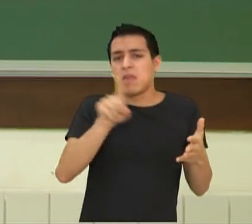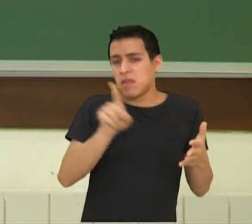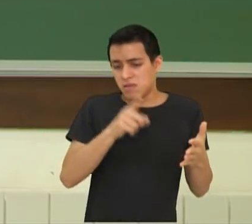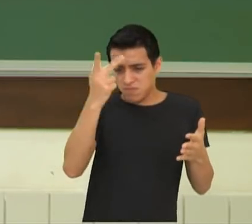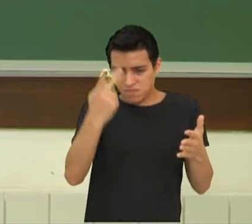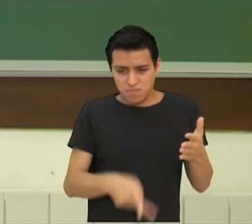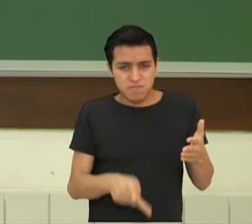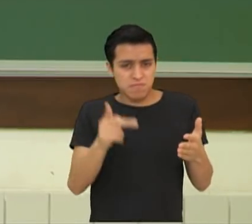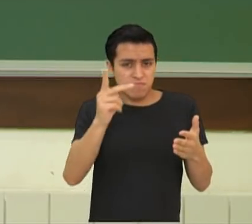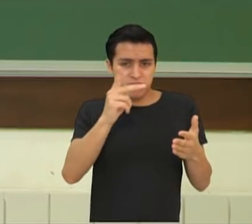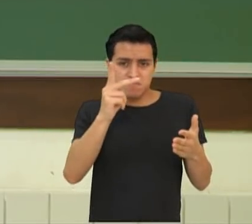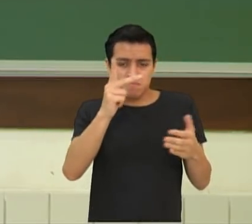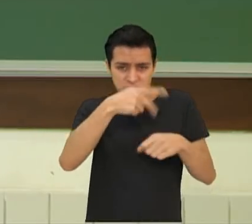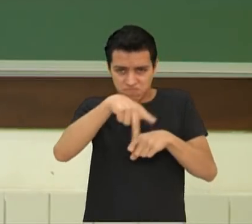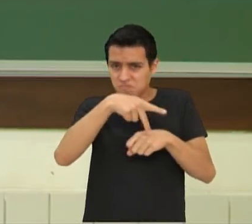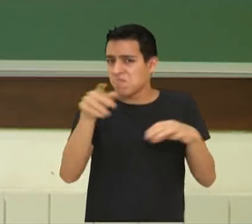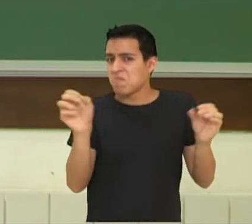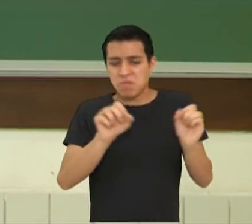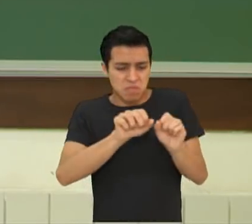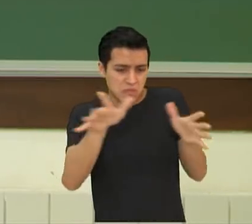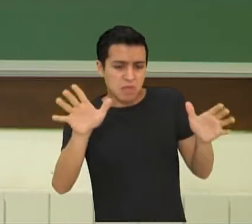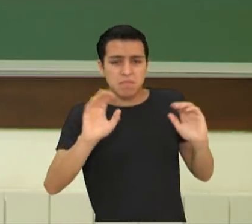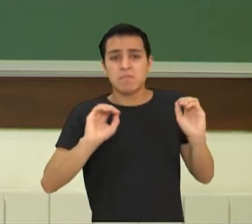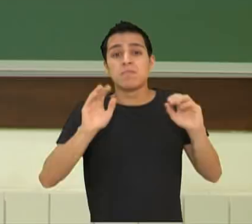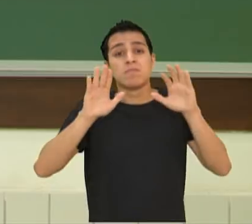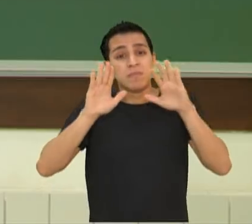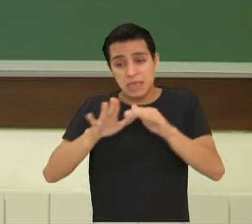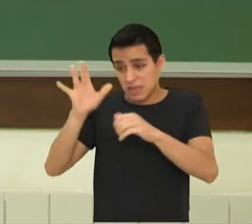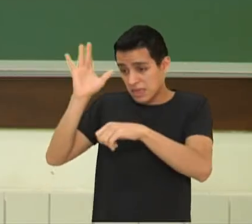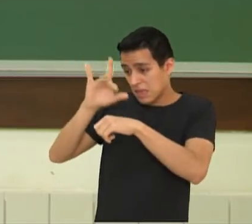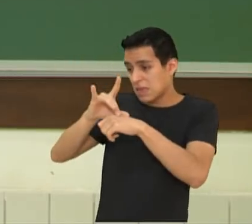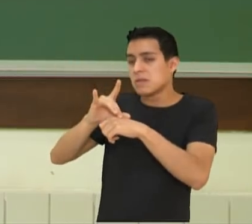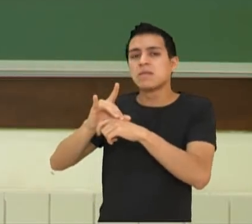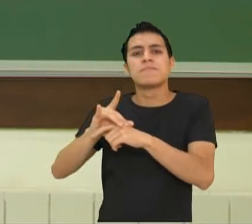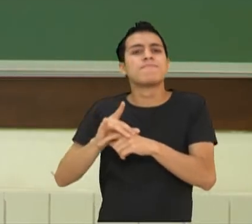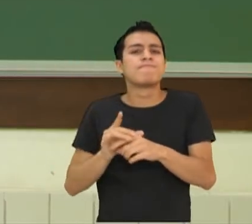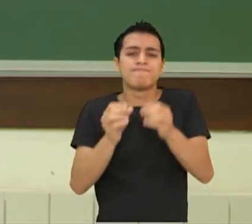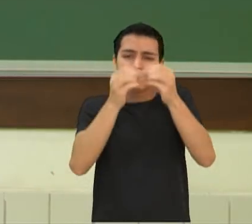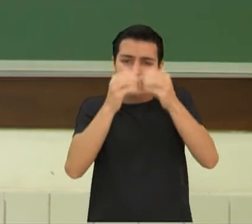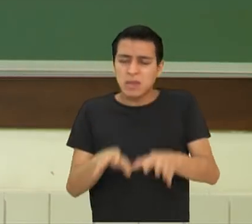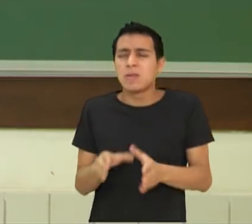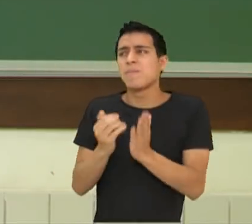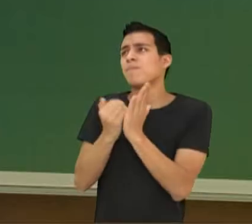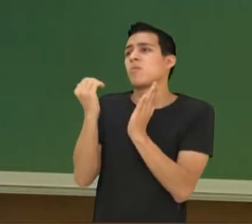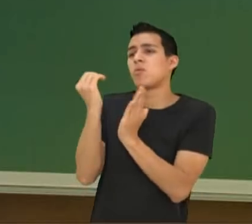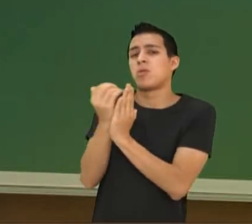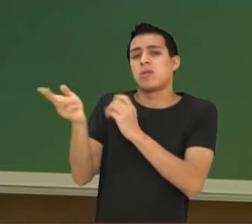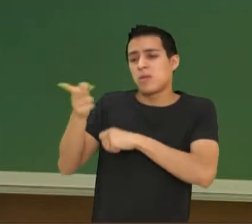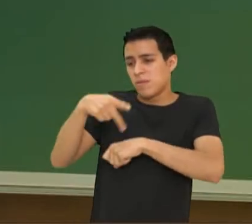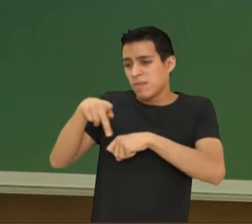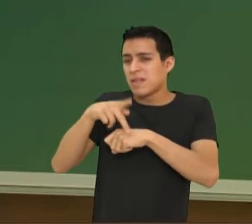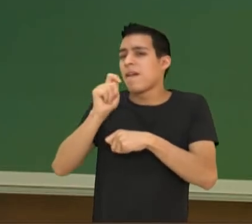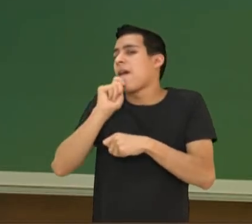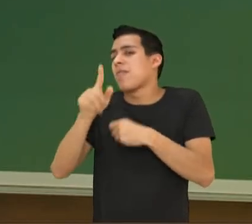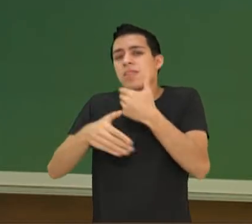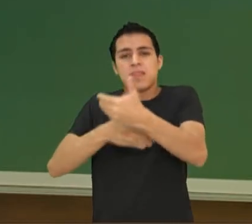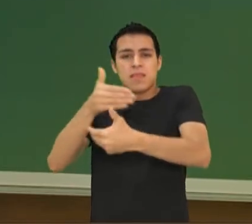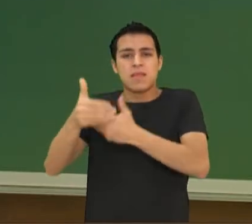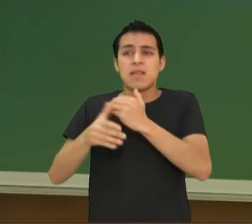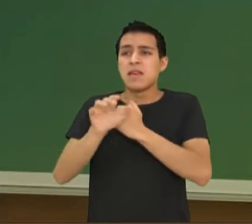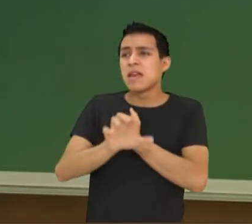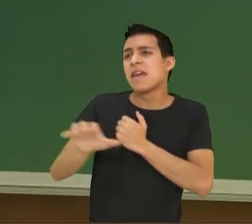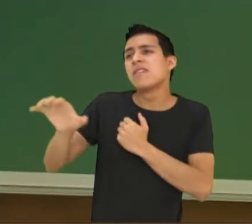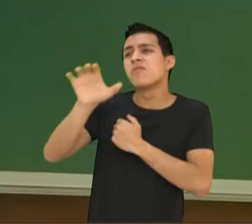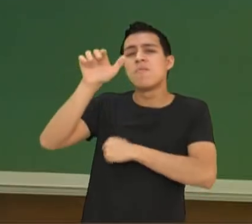no nosso país. Porém, é uma doença que afeta muito países que são subdesenvolvidos, regiões